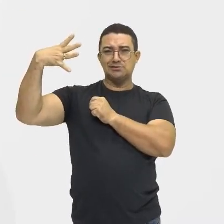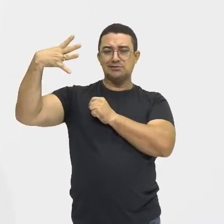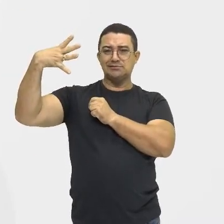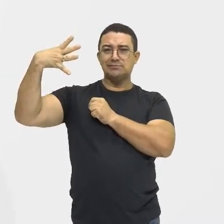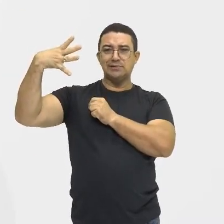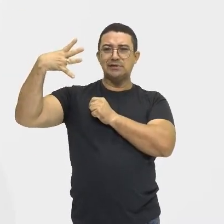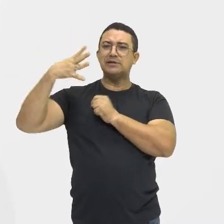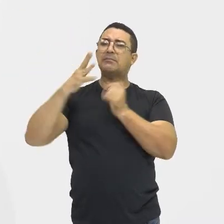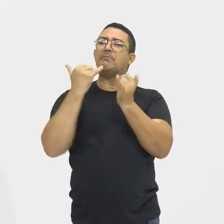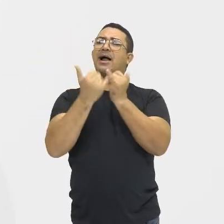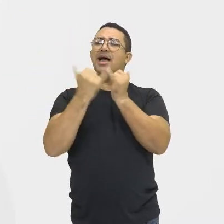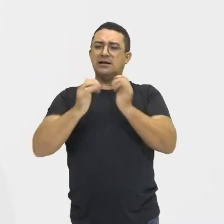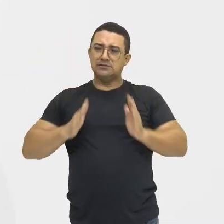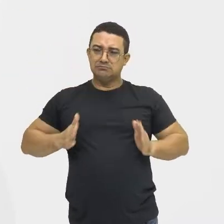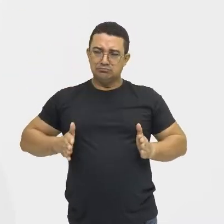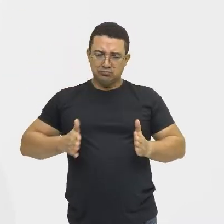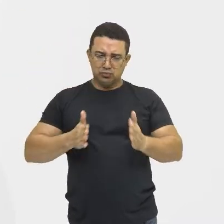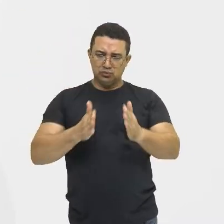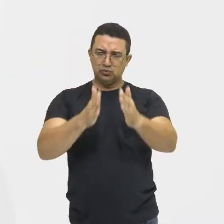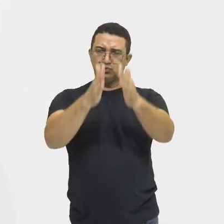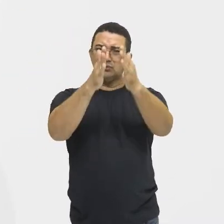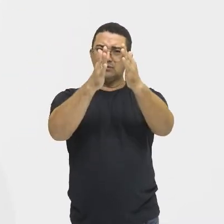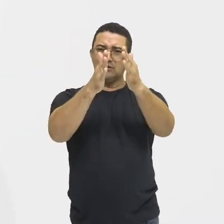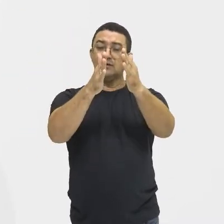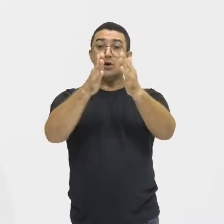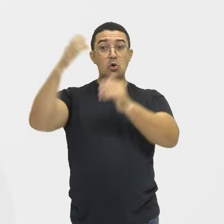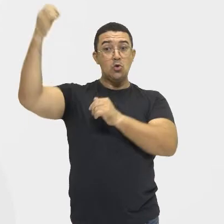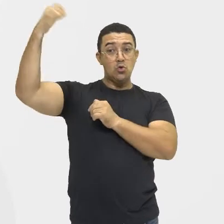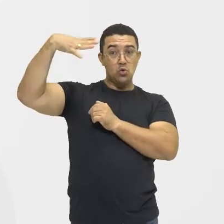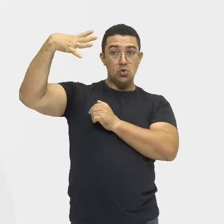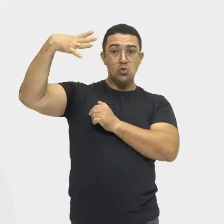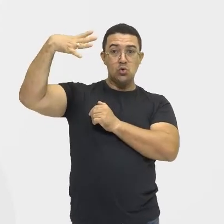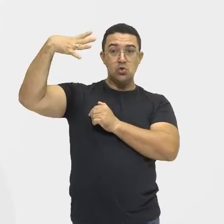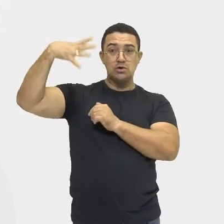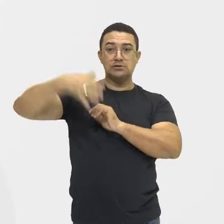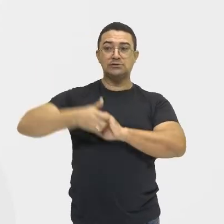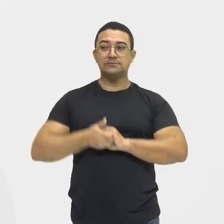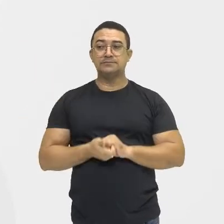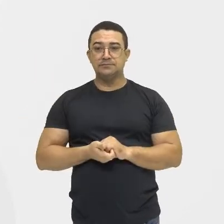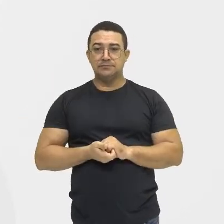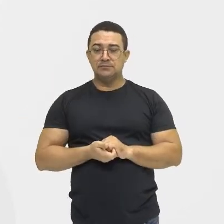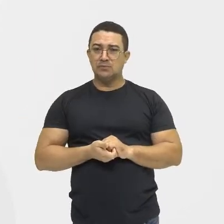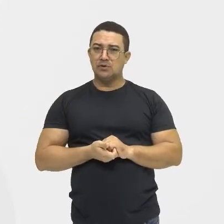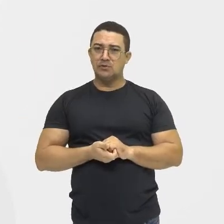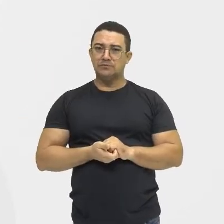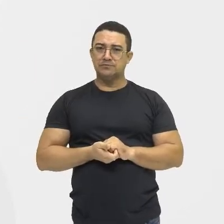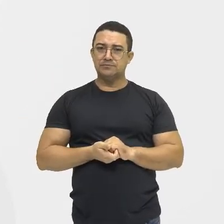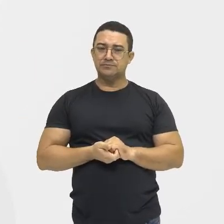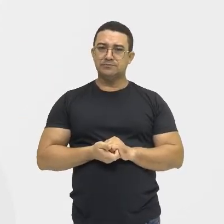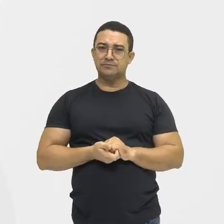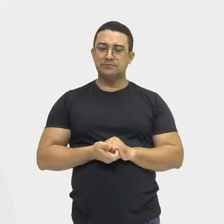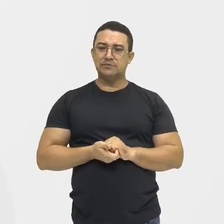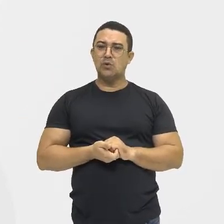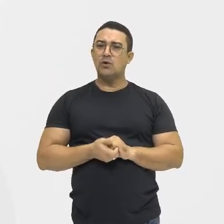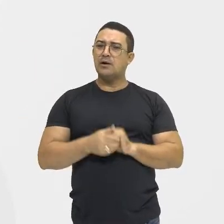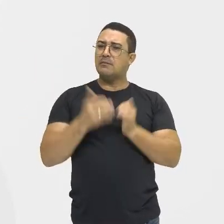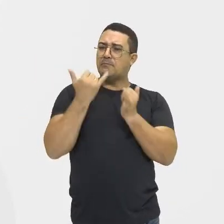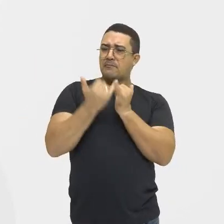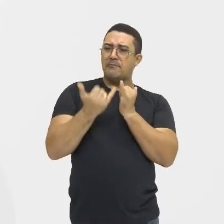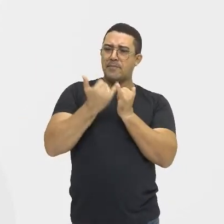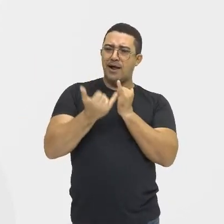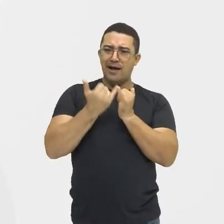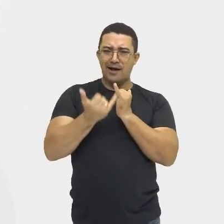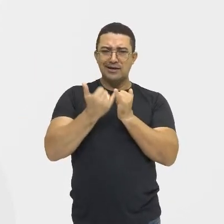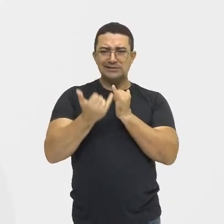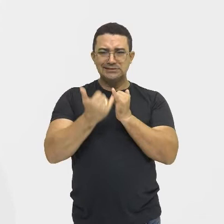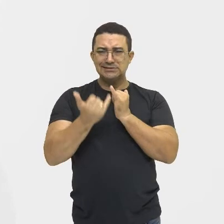em diagonal, tá? Então, essa luz que aparece aqui, ela vem em diagonal. Ela dá uma sensação